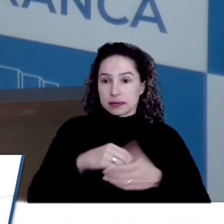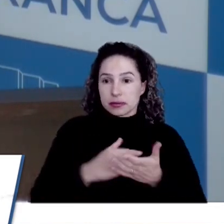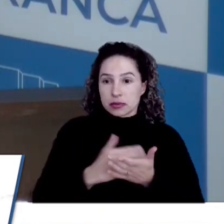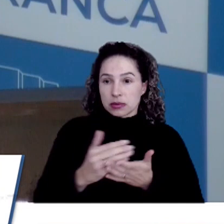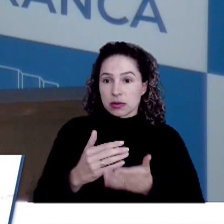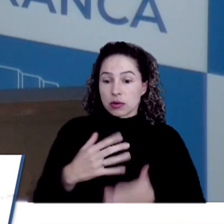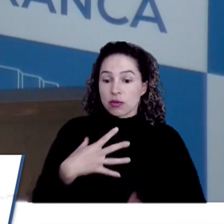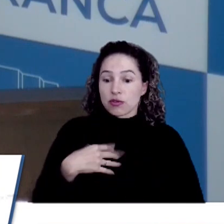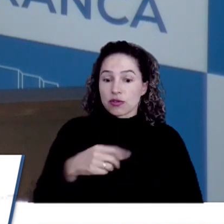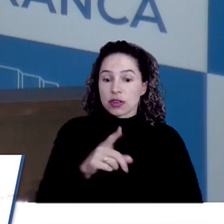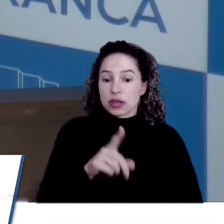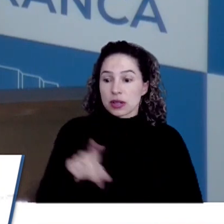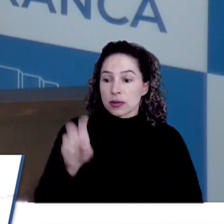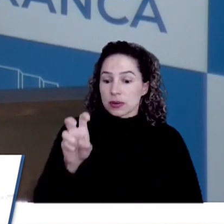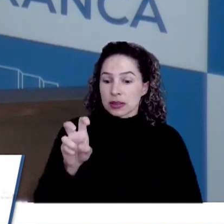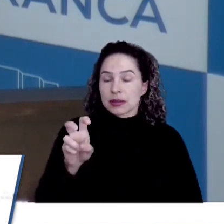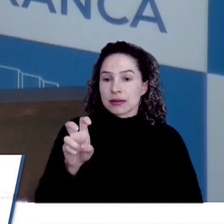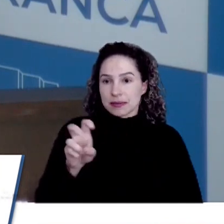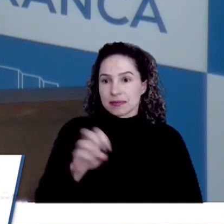filhos.